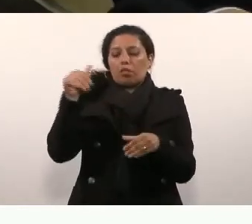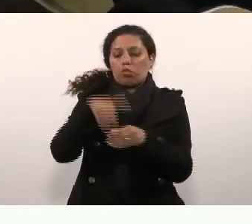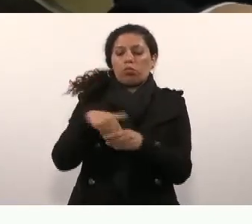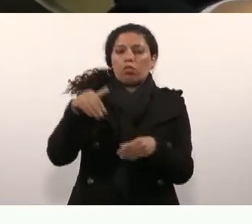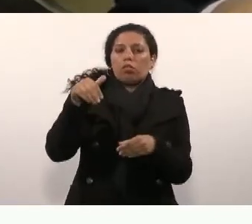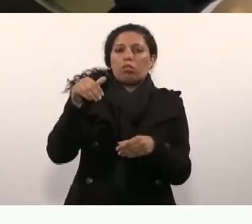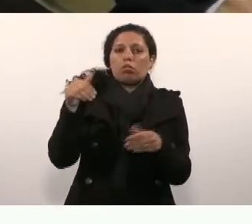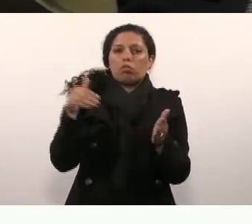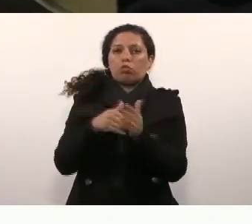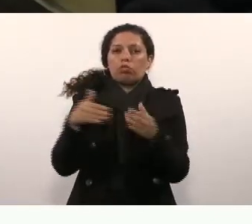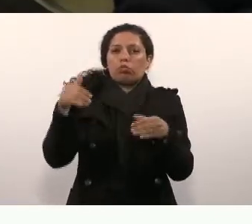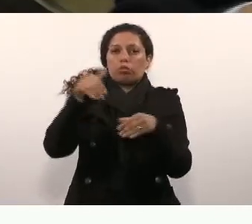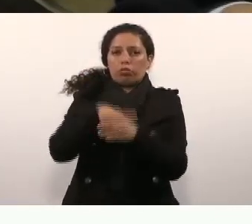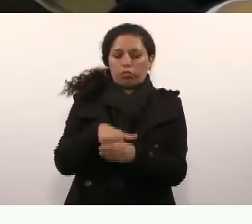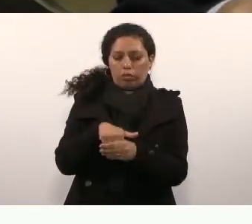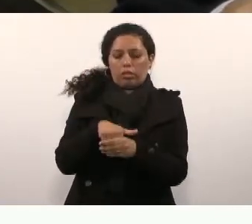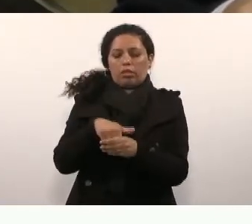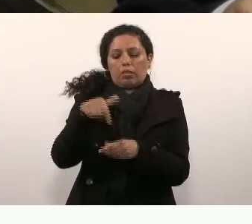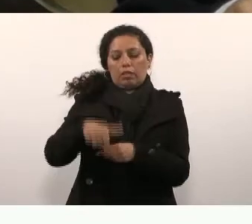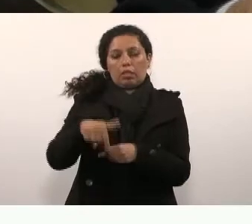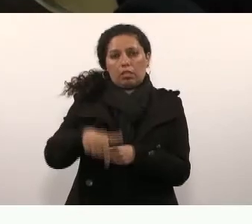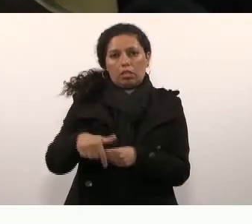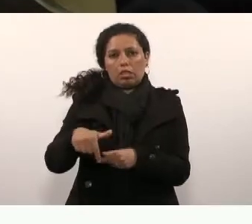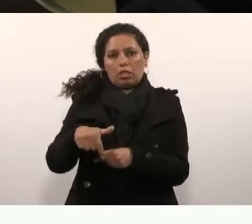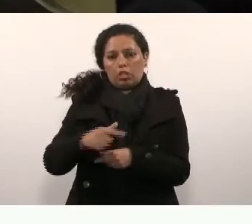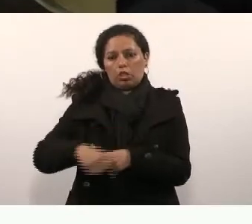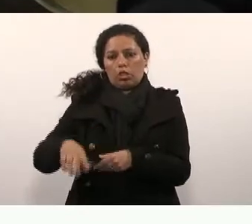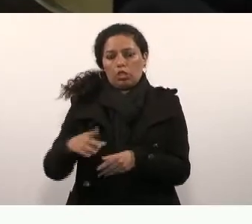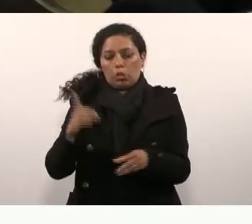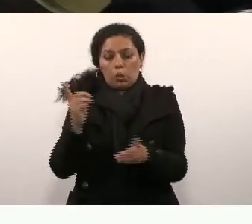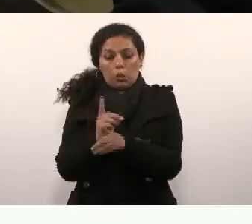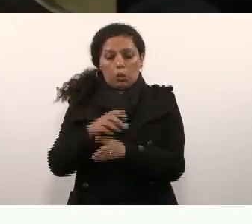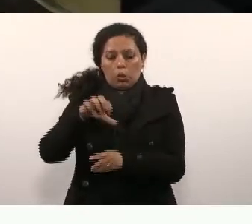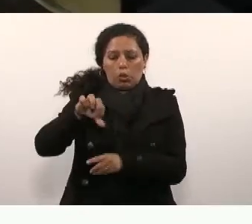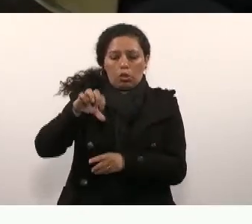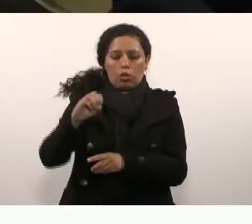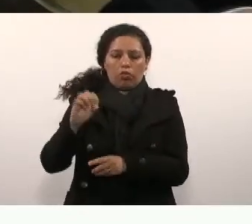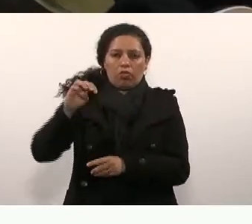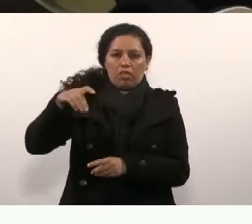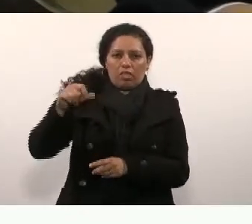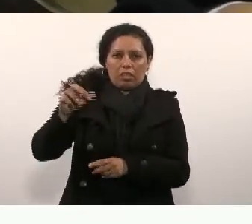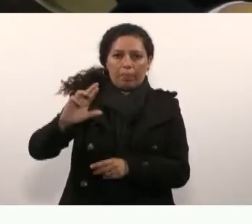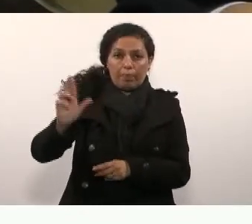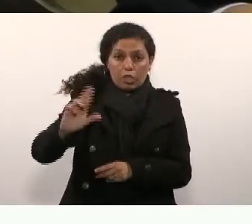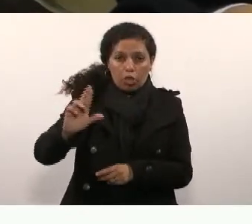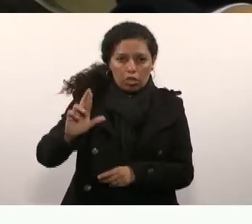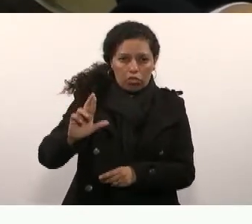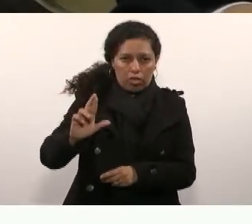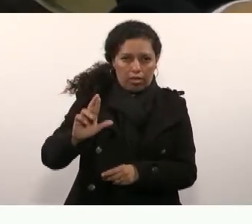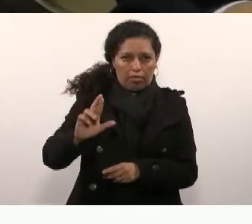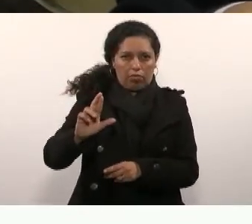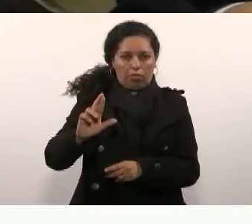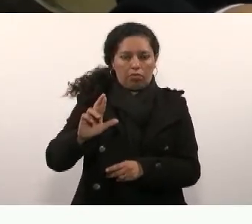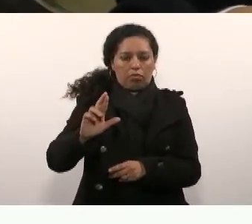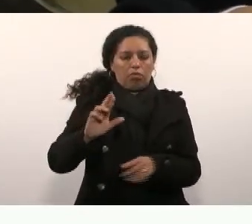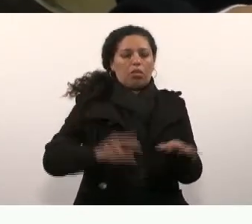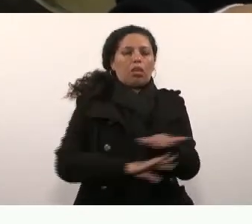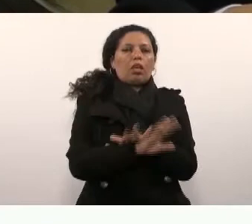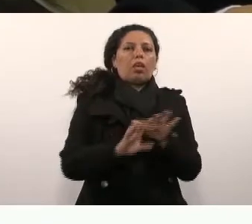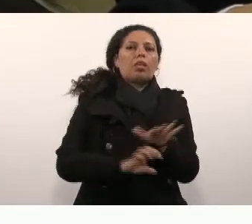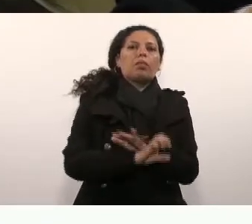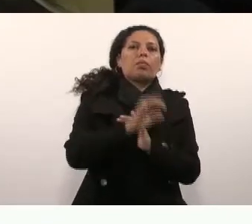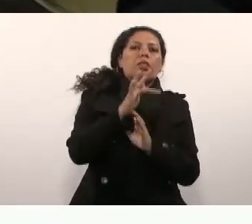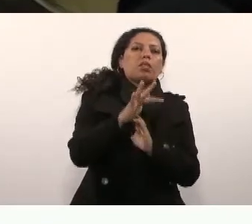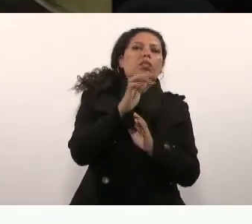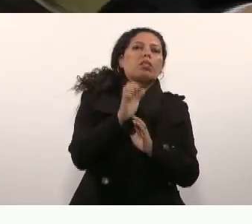casa, o valor foi de R$90 milhões, que a FETranspor ficou com esse dinheiro, sem prestar conta a